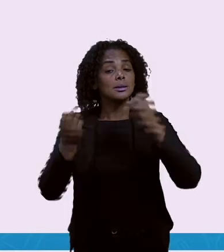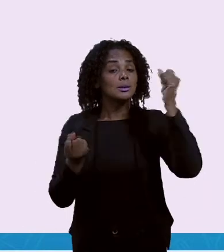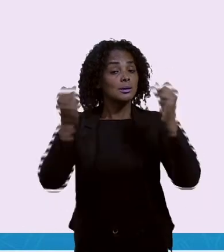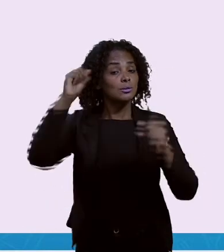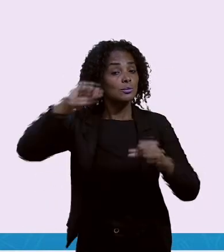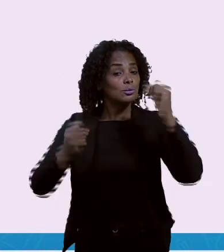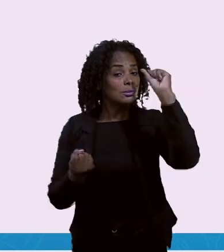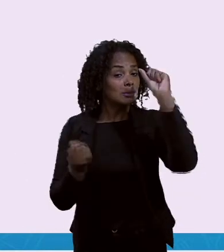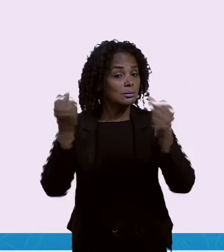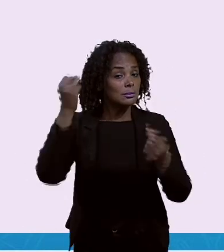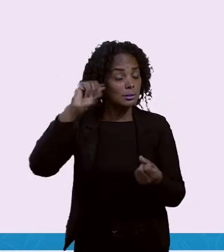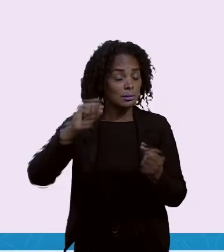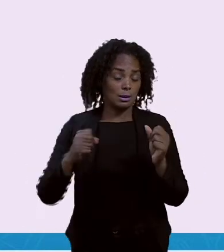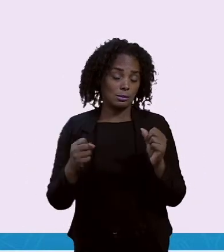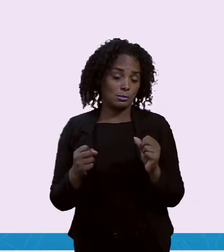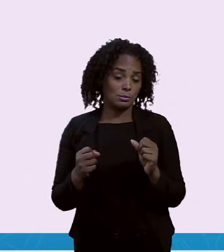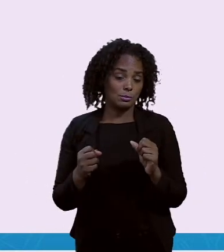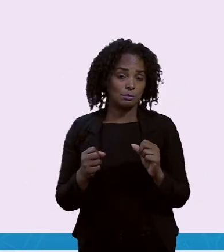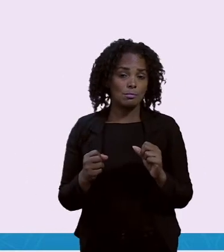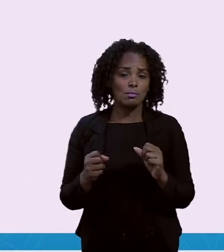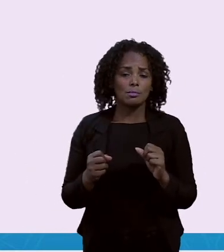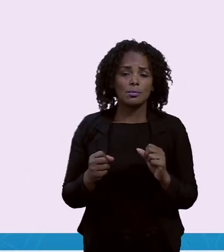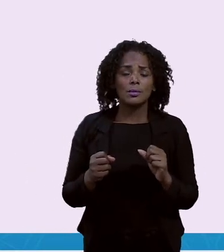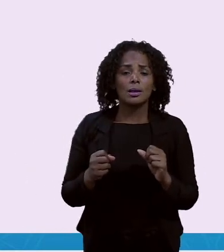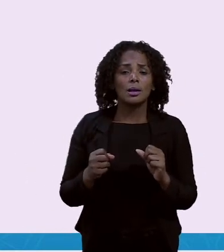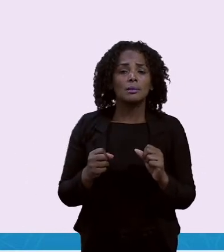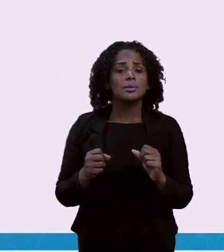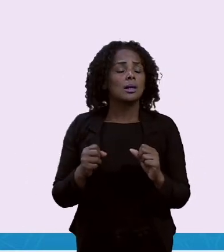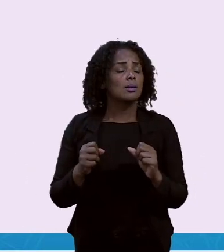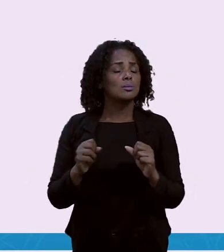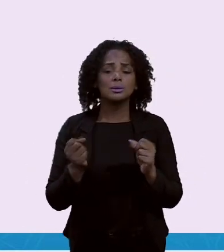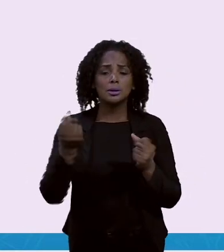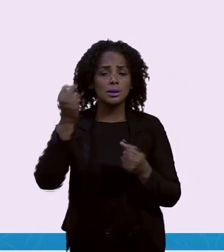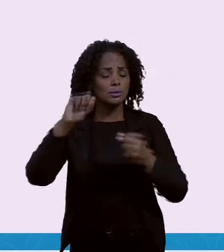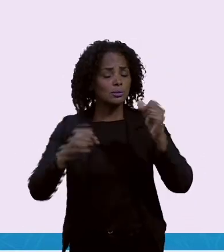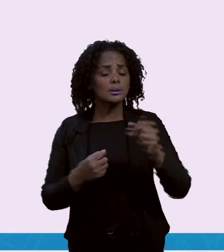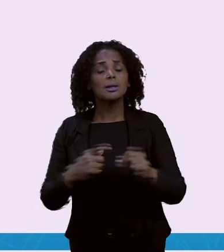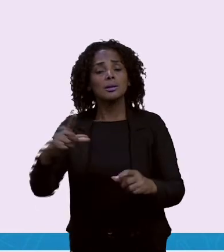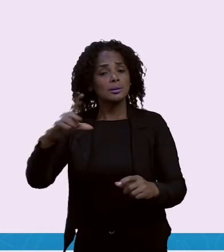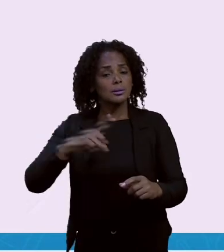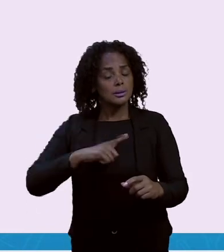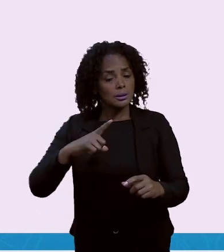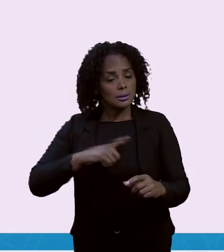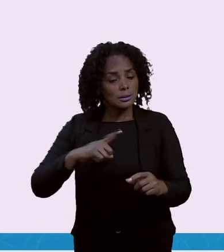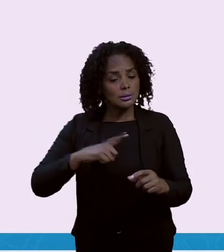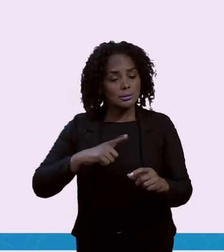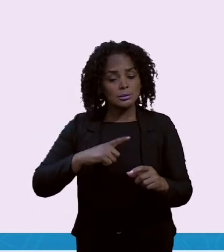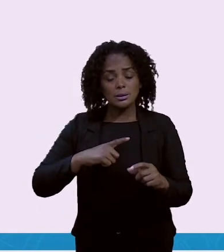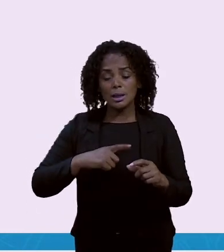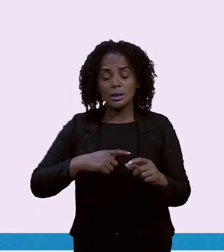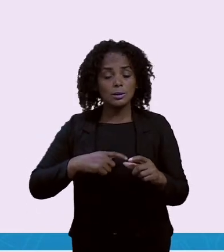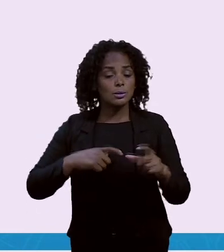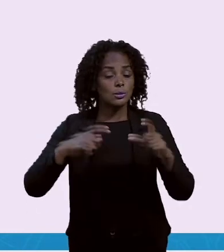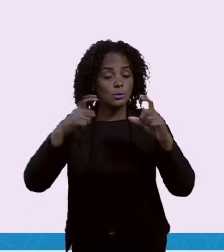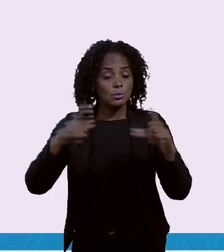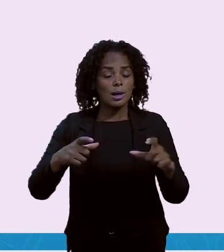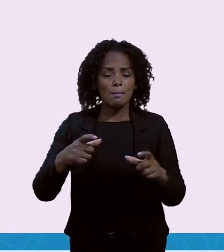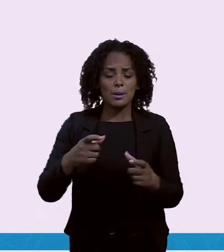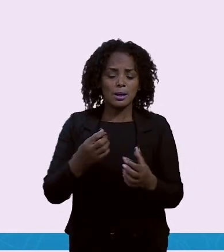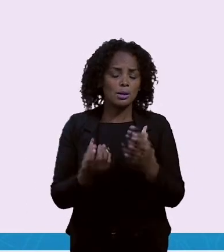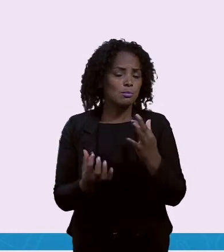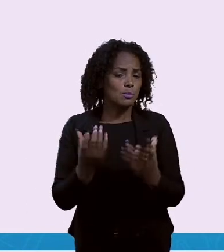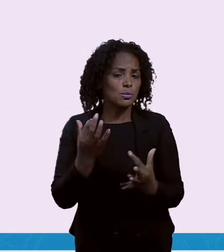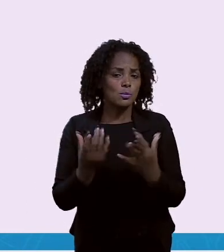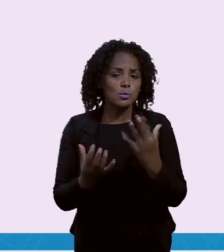indústria que precisa de ter, né, uma caldeira ou uma estrutura para cozinhar um alimento, para preparar,